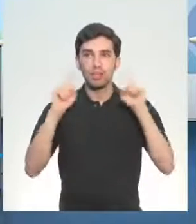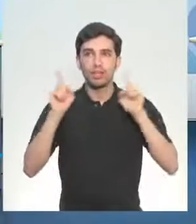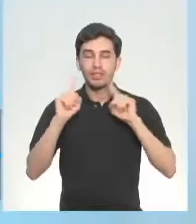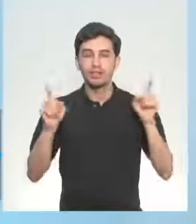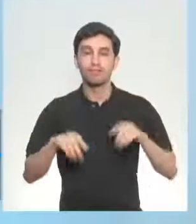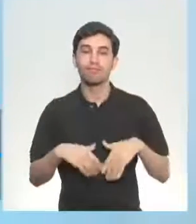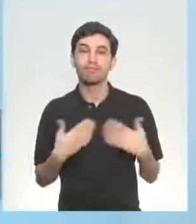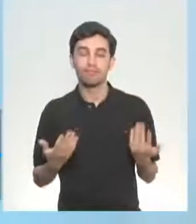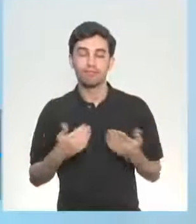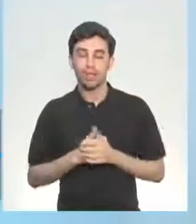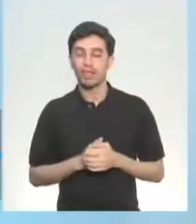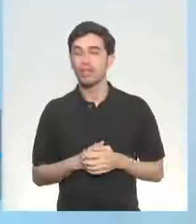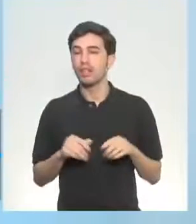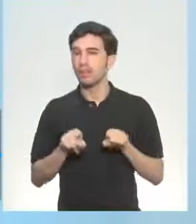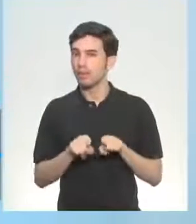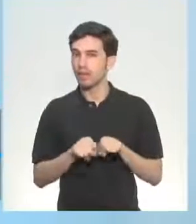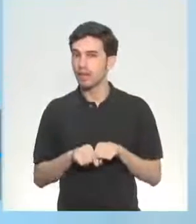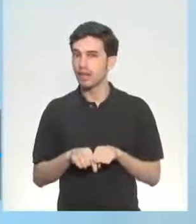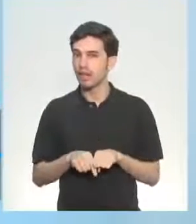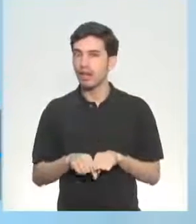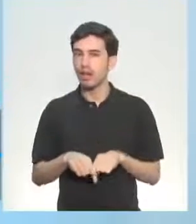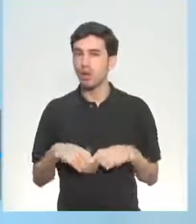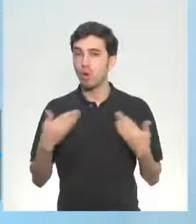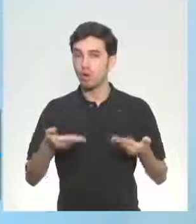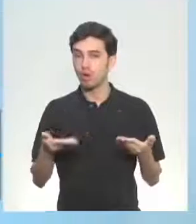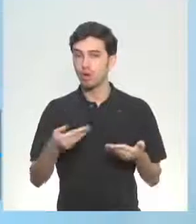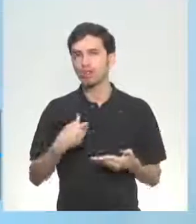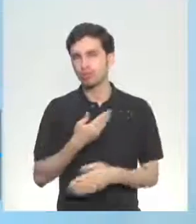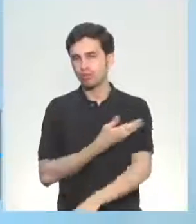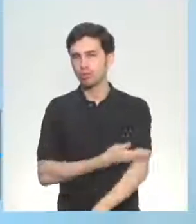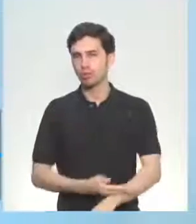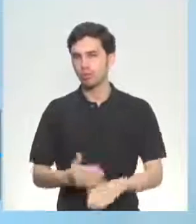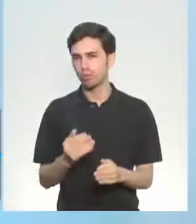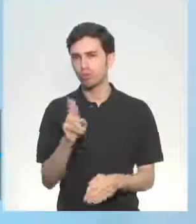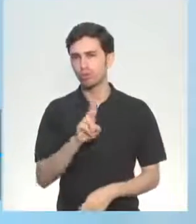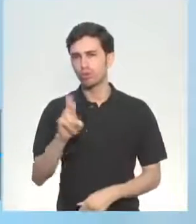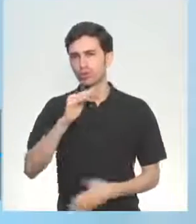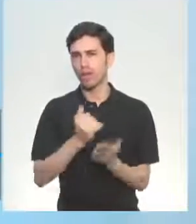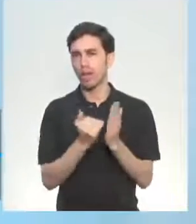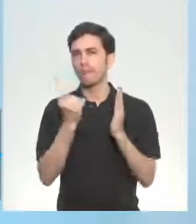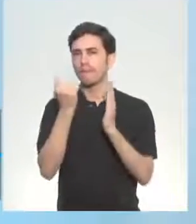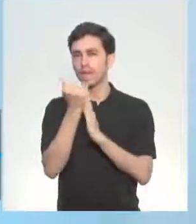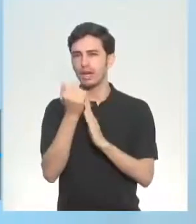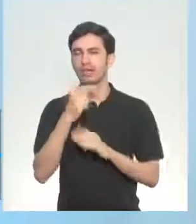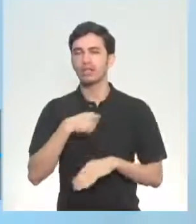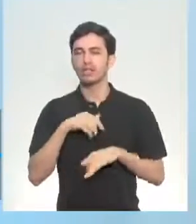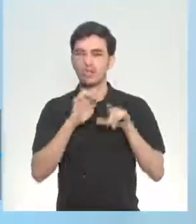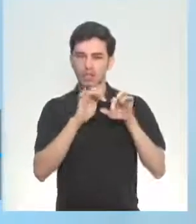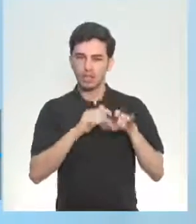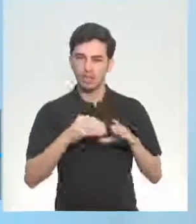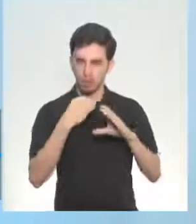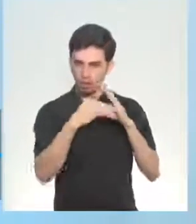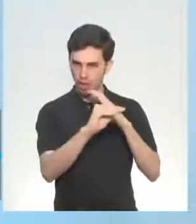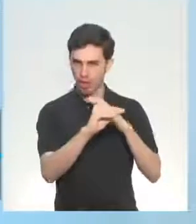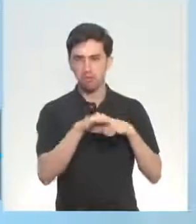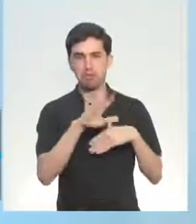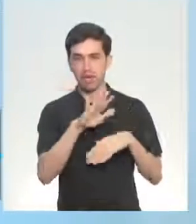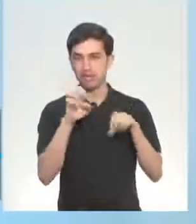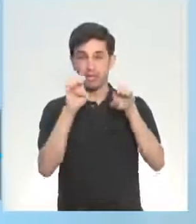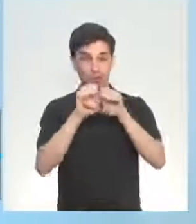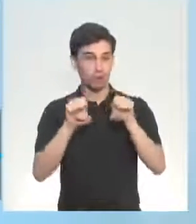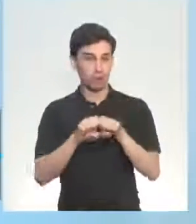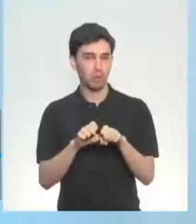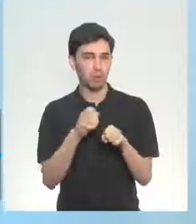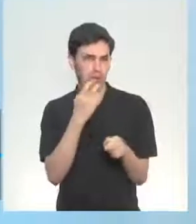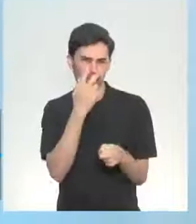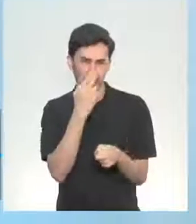Nós comentamos também que hoje em dia nós utilizamos mais o e-mail, né? Porém, aí a estrutura é bem parecida. Tá? Então, a diferença é aquilo